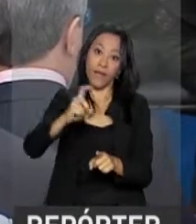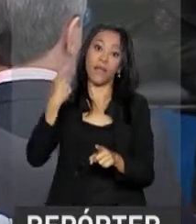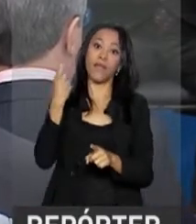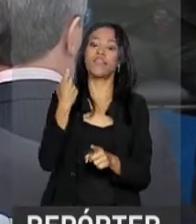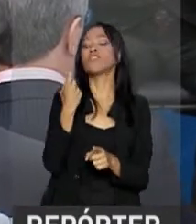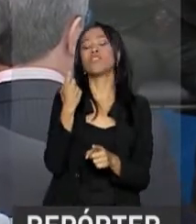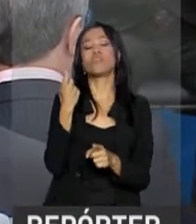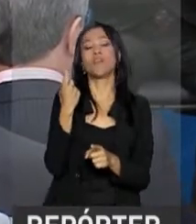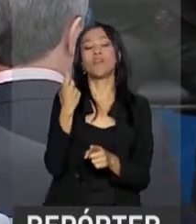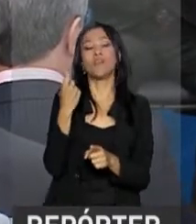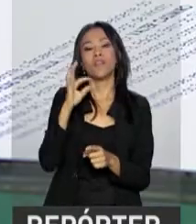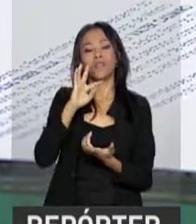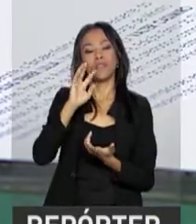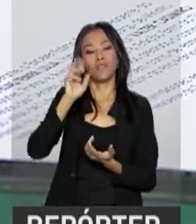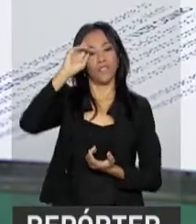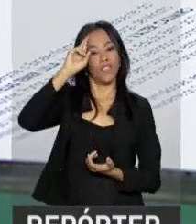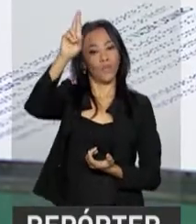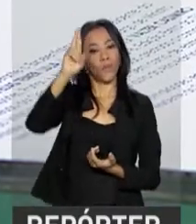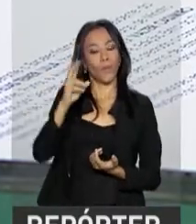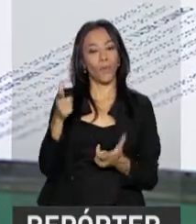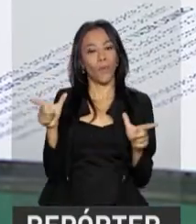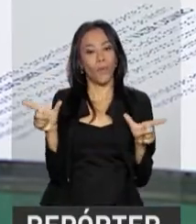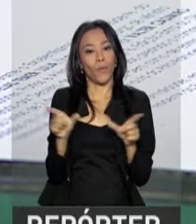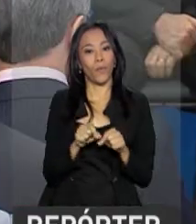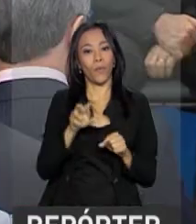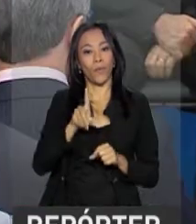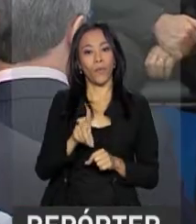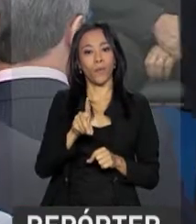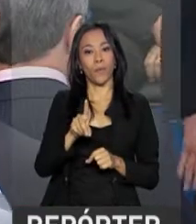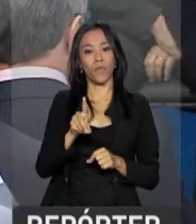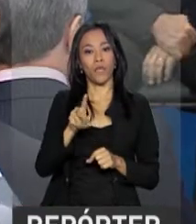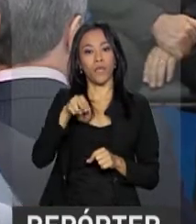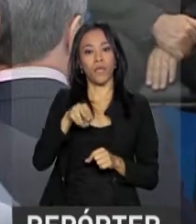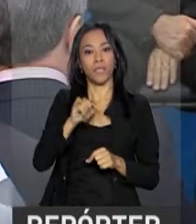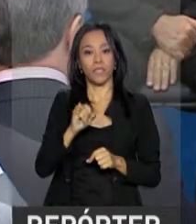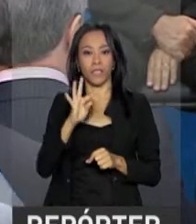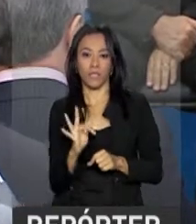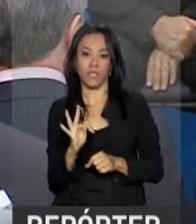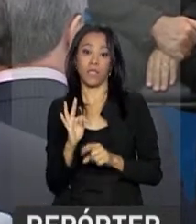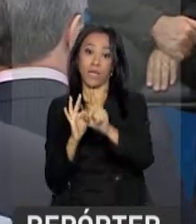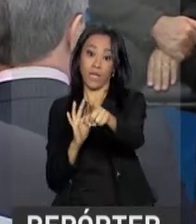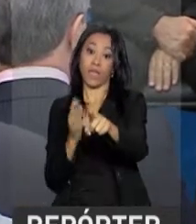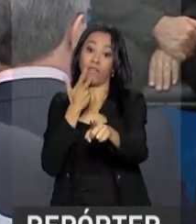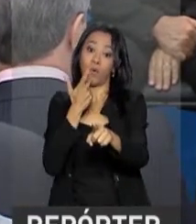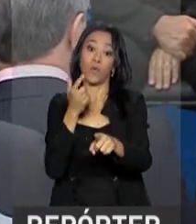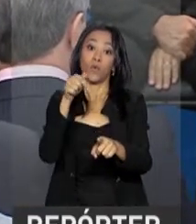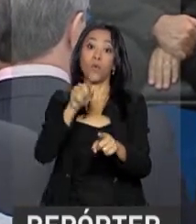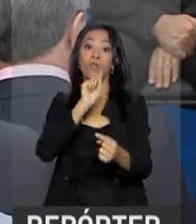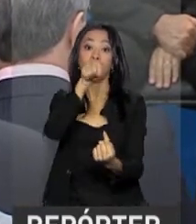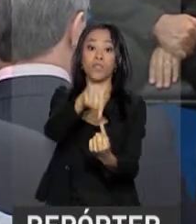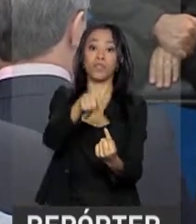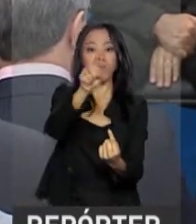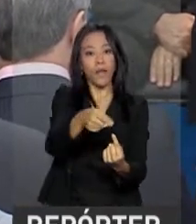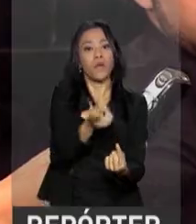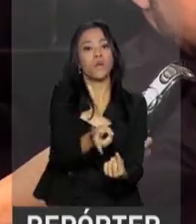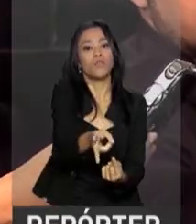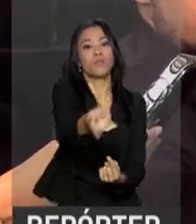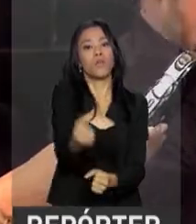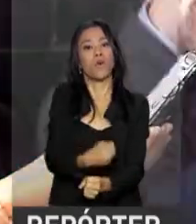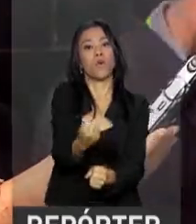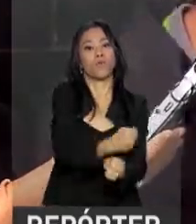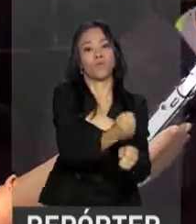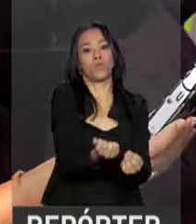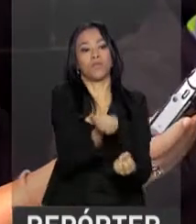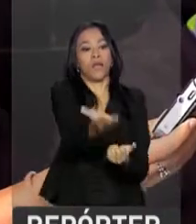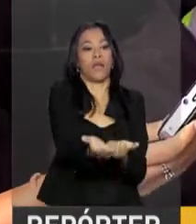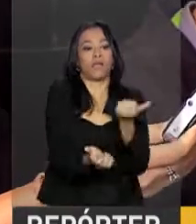de Transportes, o DENIT. Um novo ministro disse que o objetivo dessa gestão é continuar com a entrega de obras. O governo